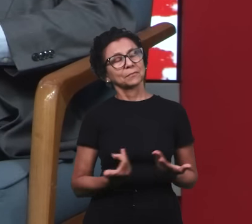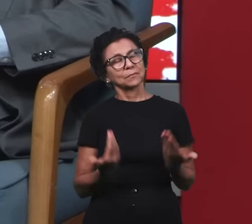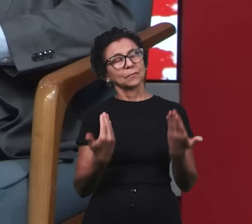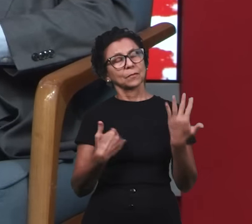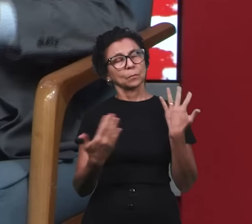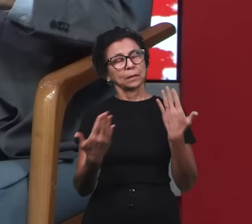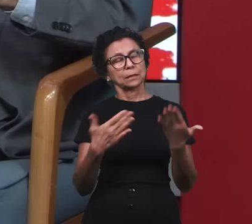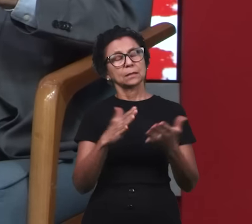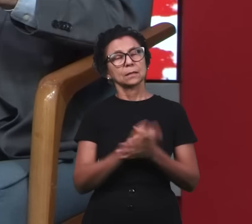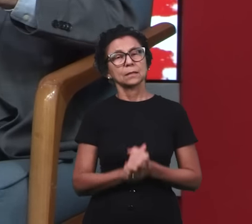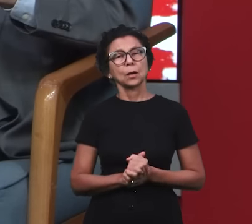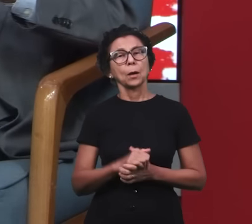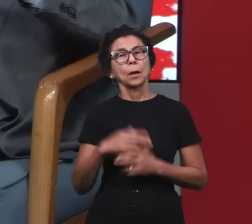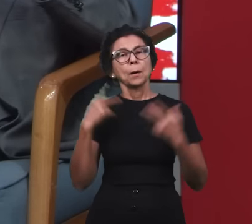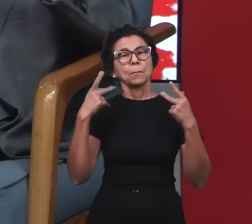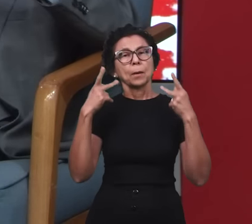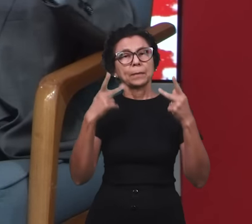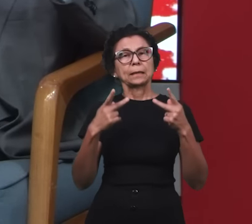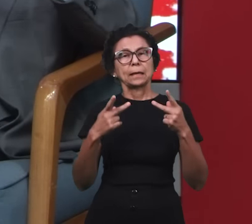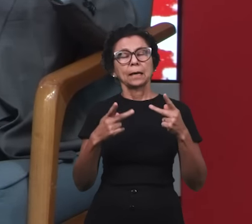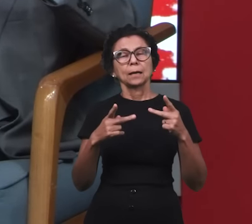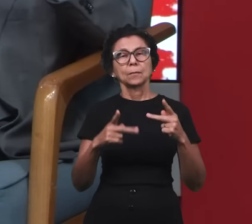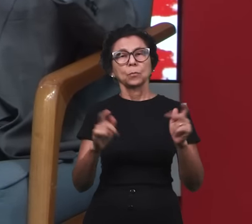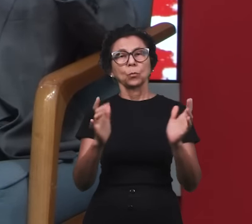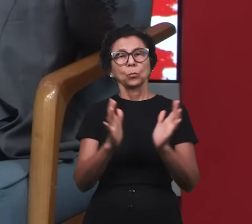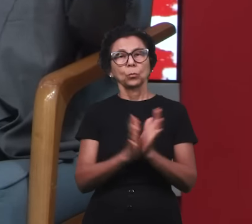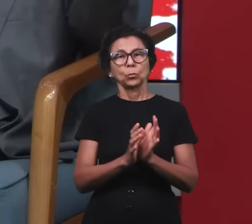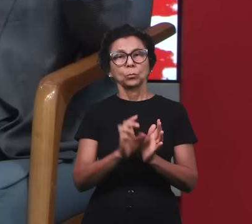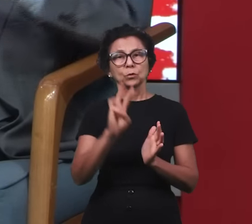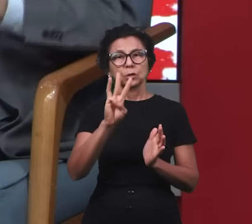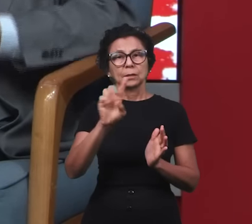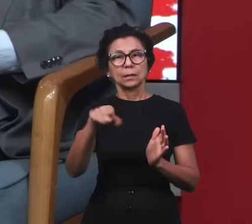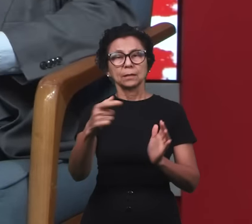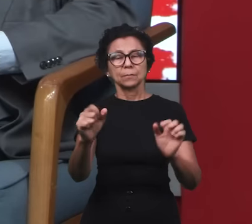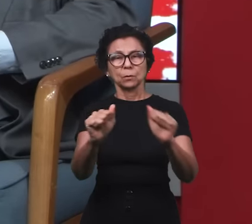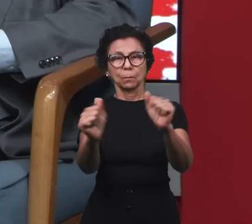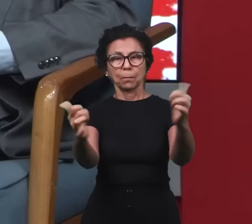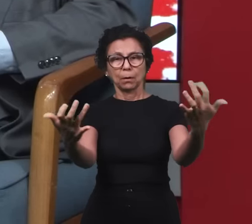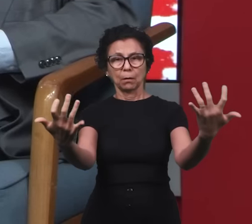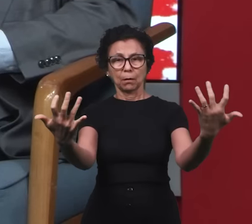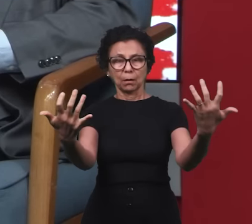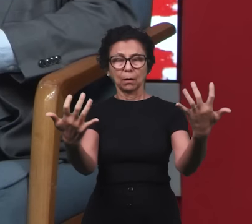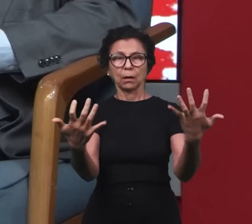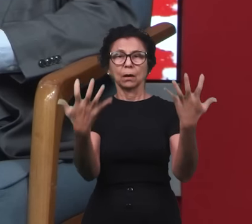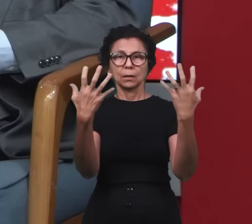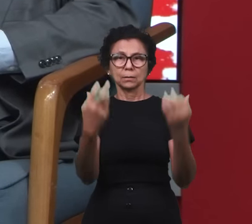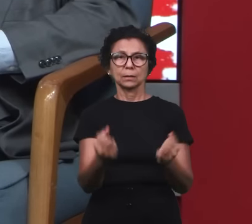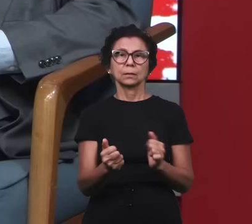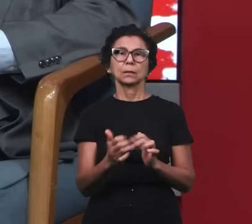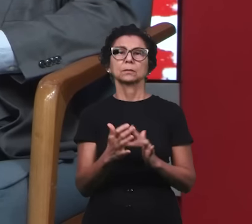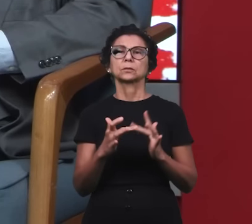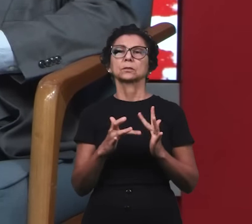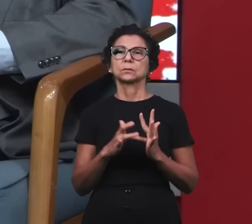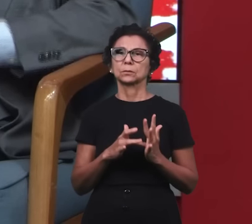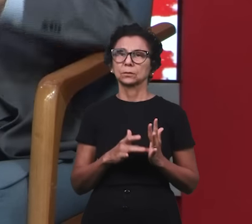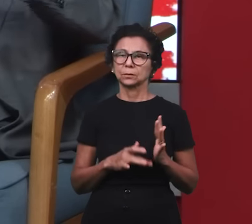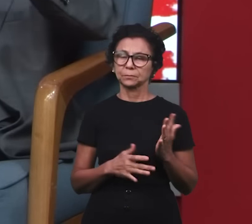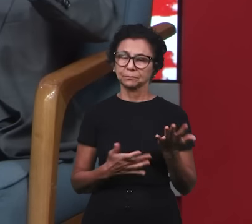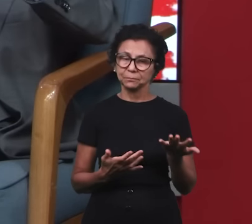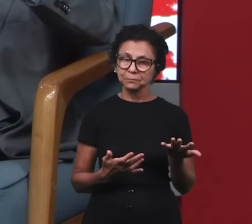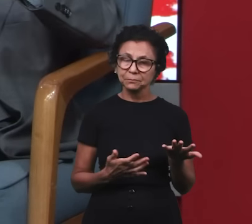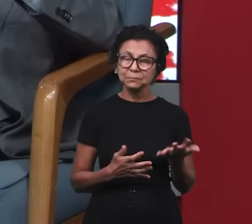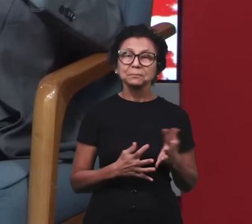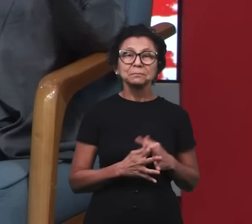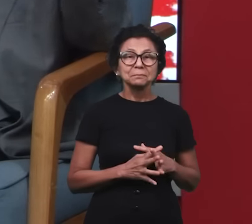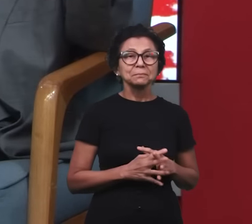Pedro. Então a primeira chave ali abre a porta pela primeira vez. 3.000 conversões.